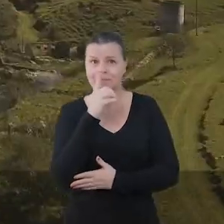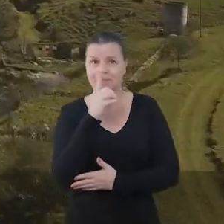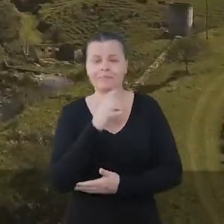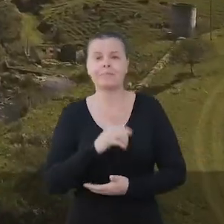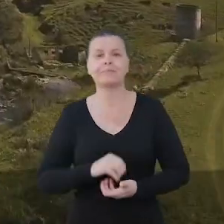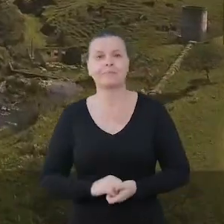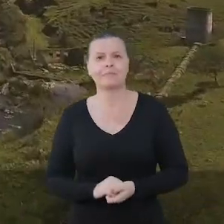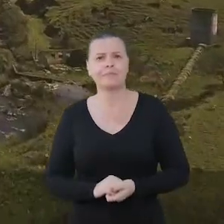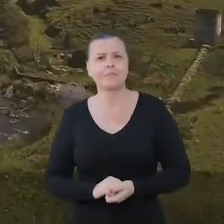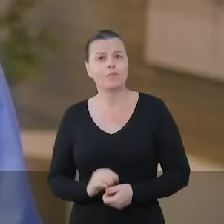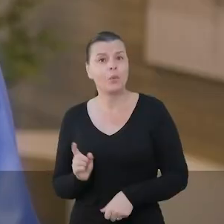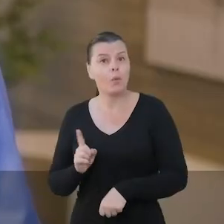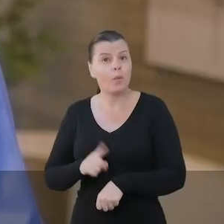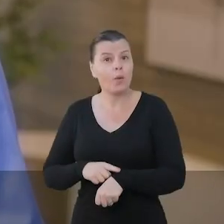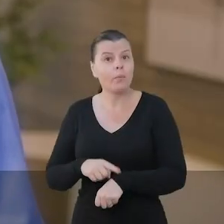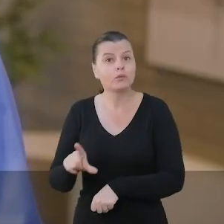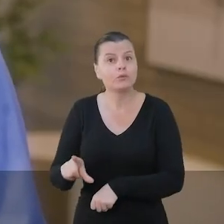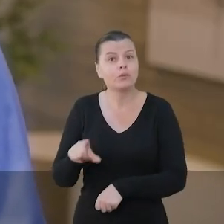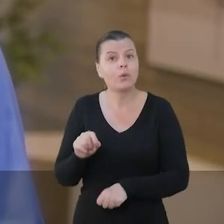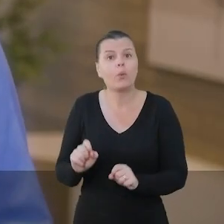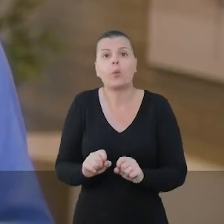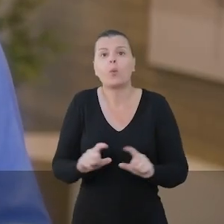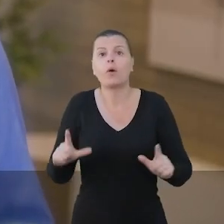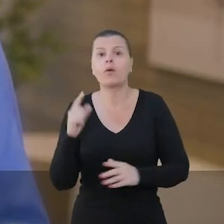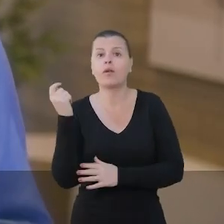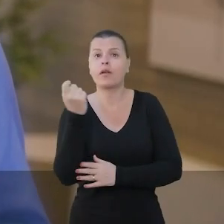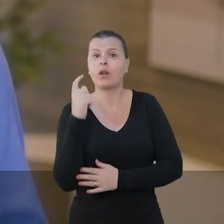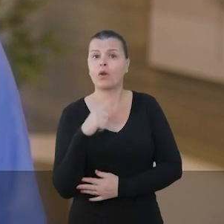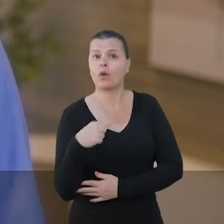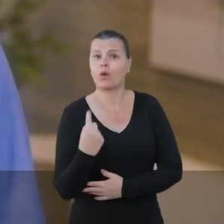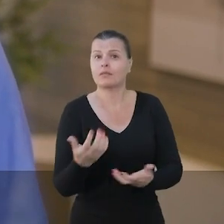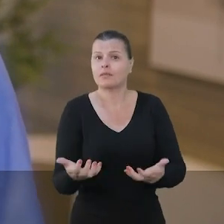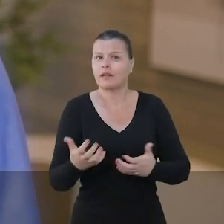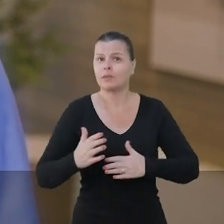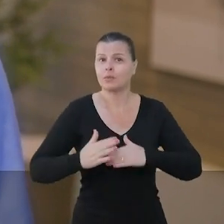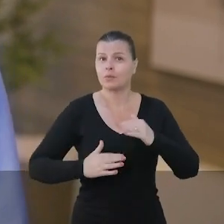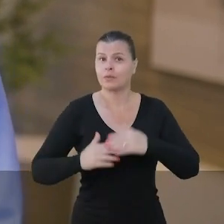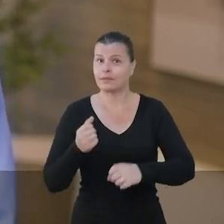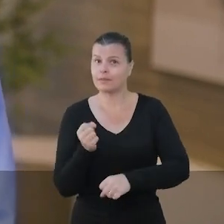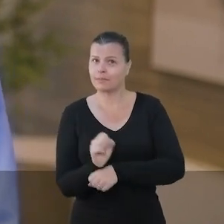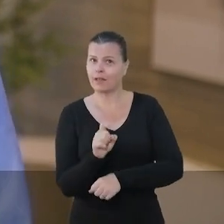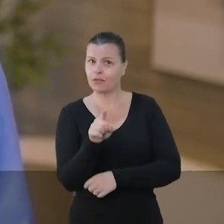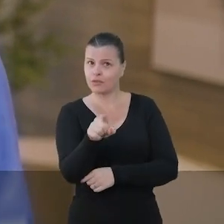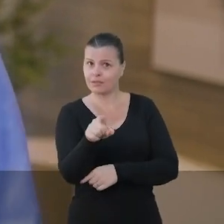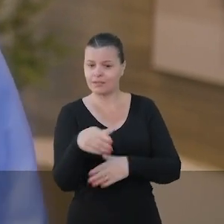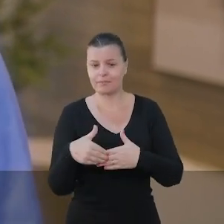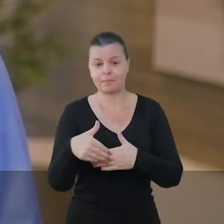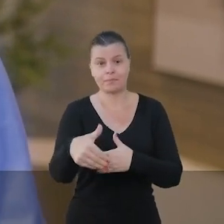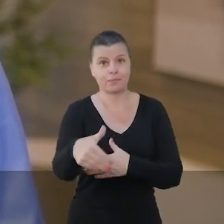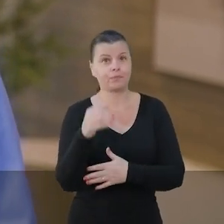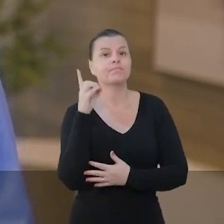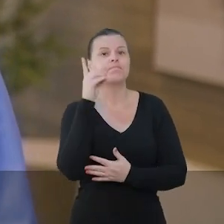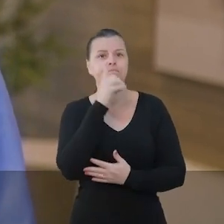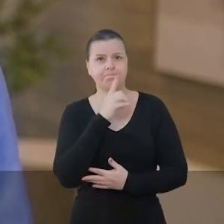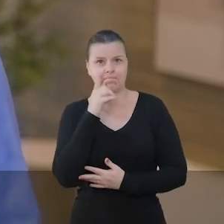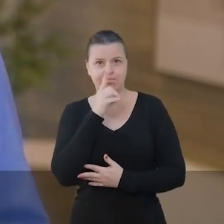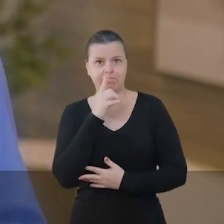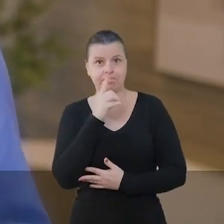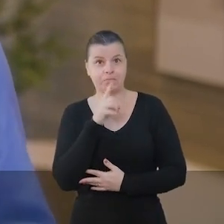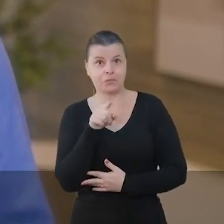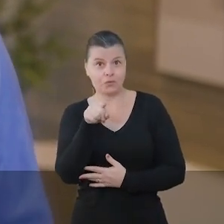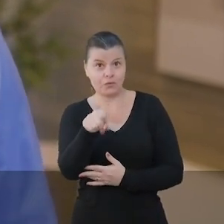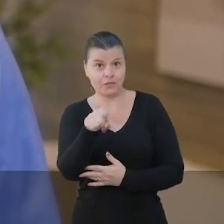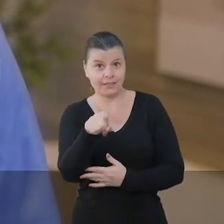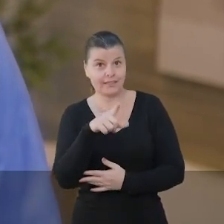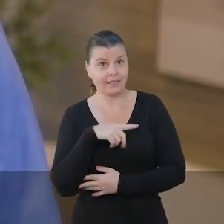domingo. O momento de escolher qual o Rio Grande que vamos construir te espera no próximo domingo. E